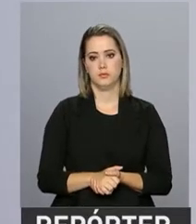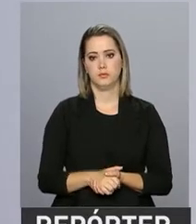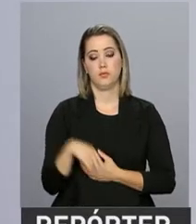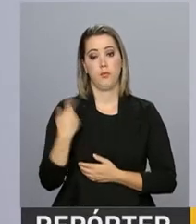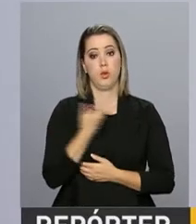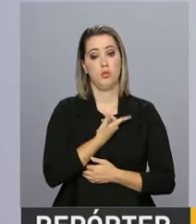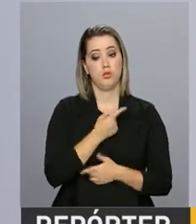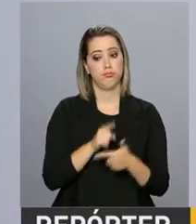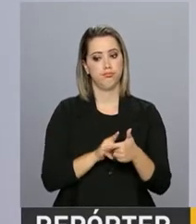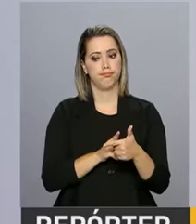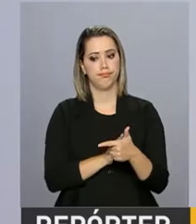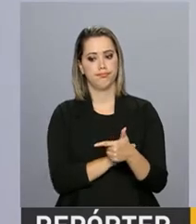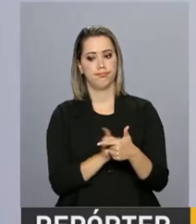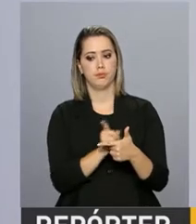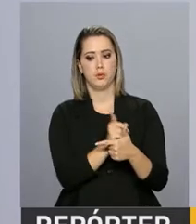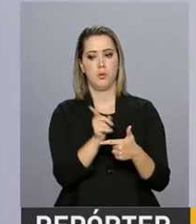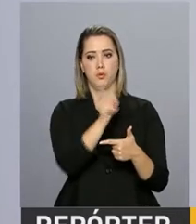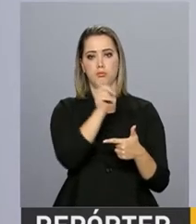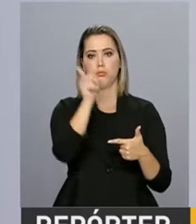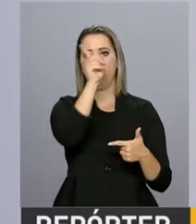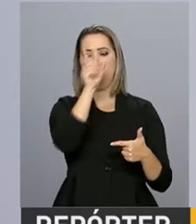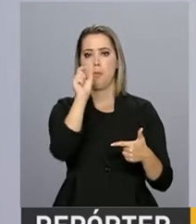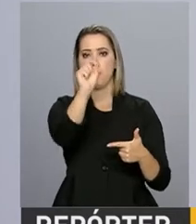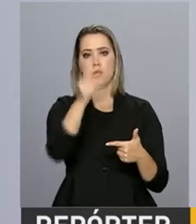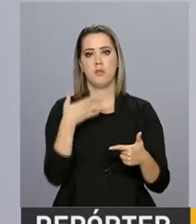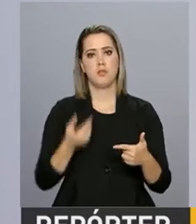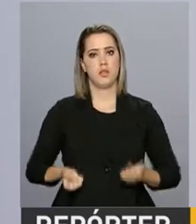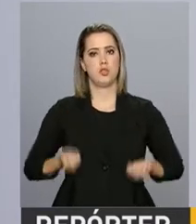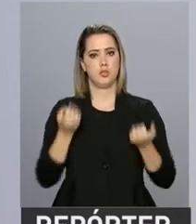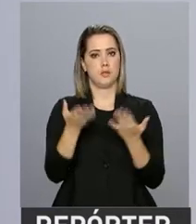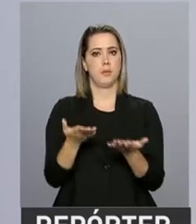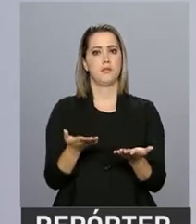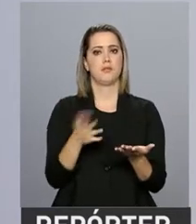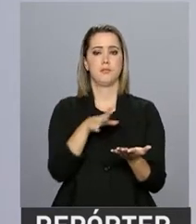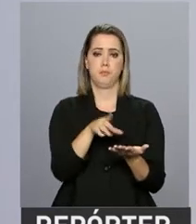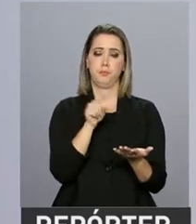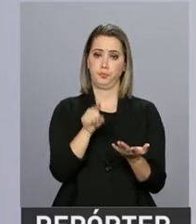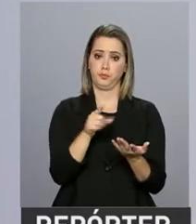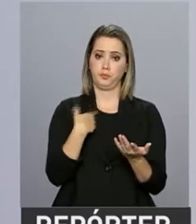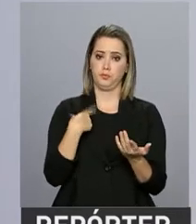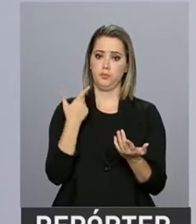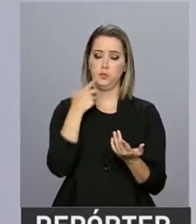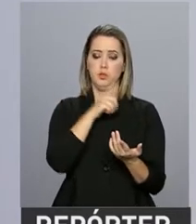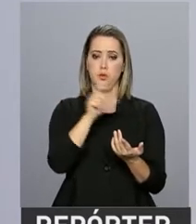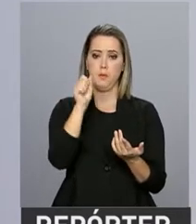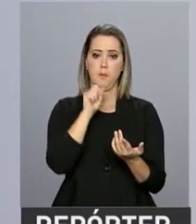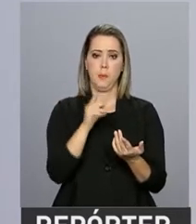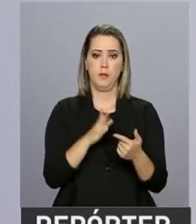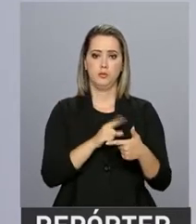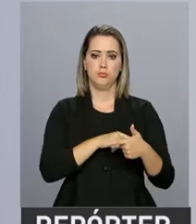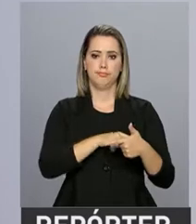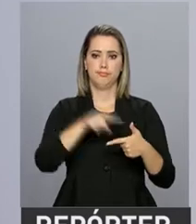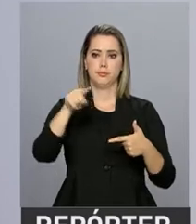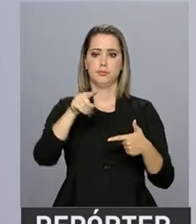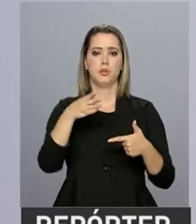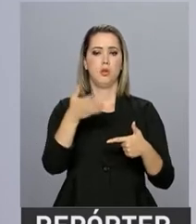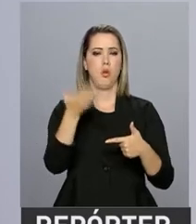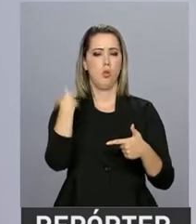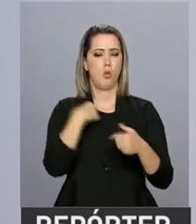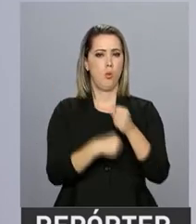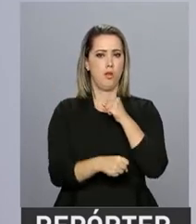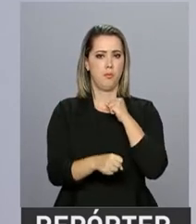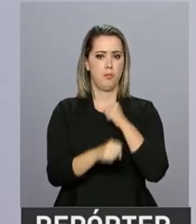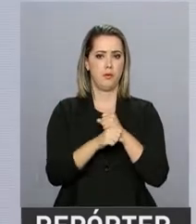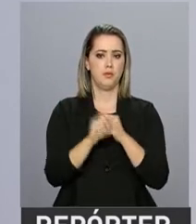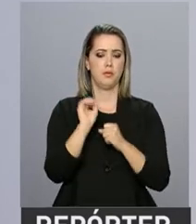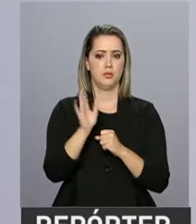crescimento constante das despesas primárias do governo central e atingindo um pico no final do ano passado